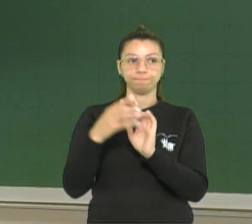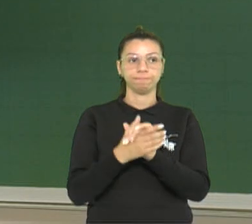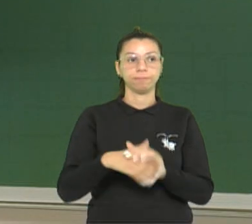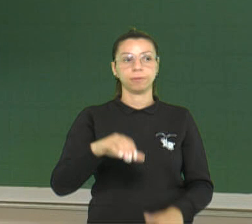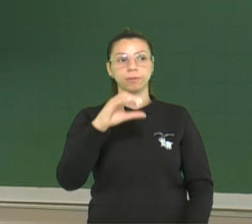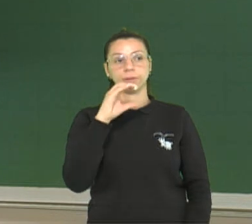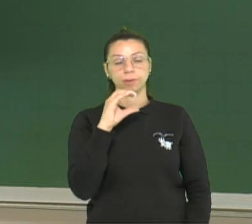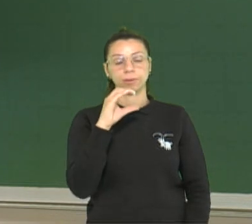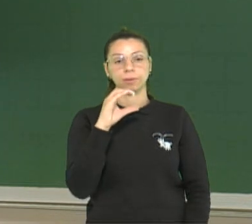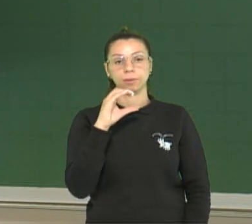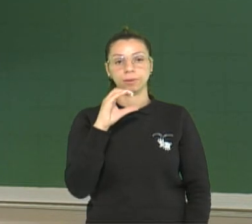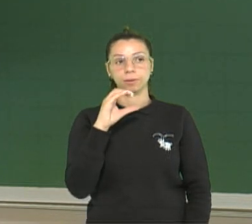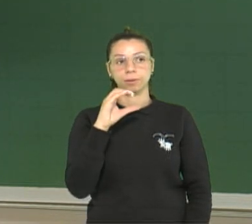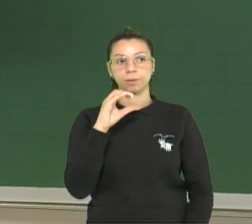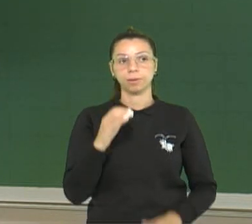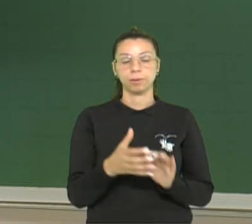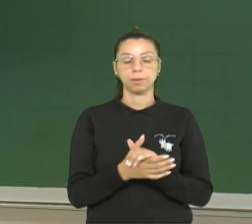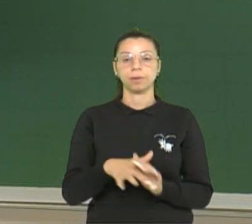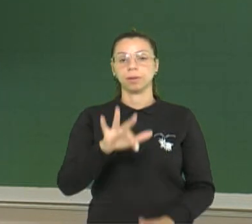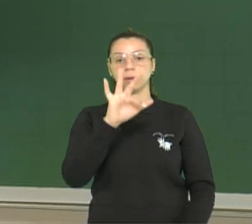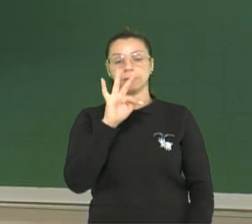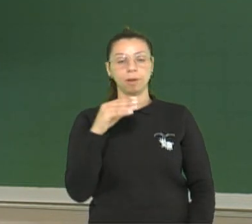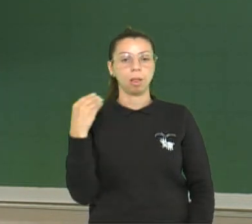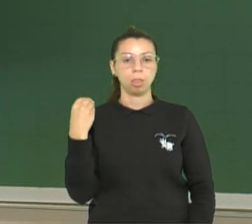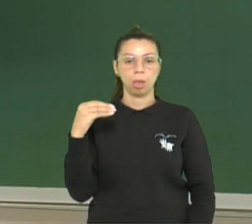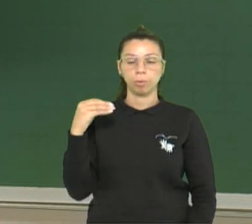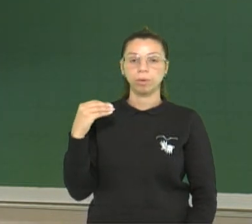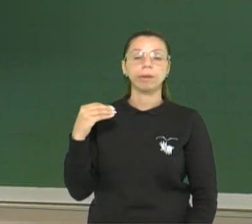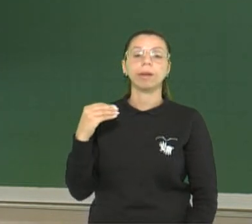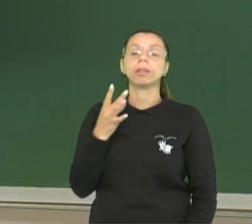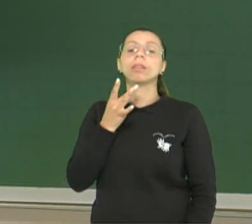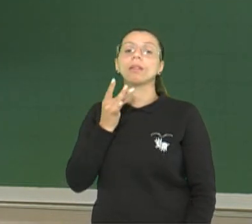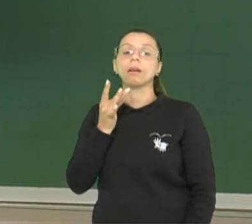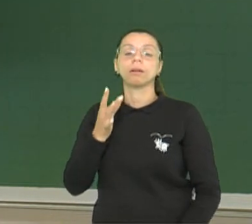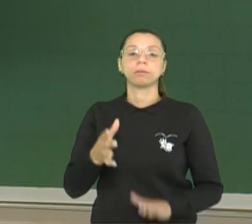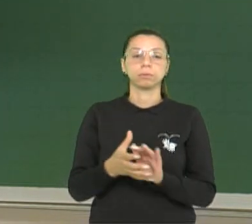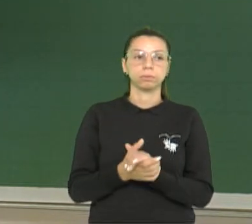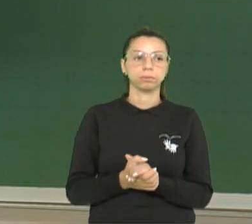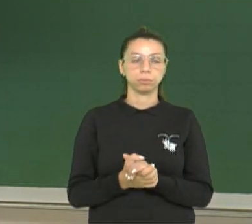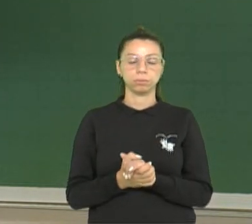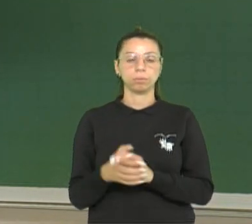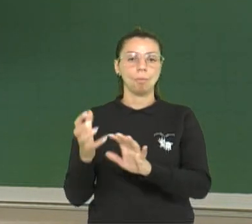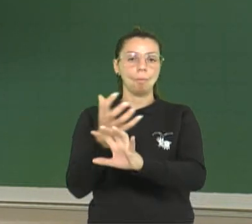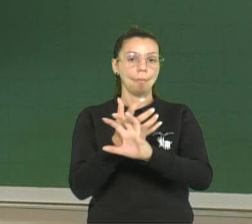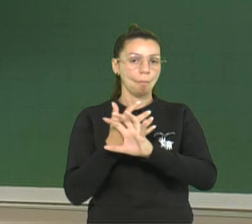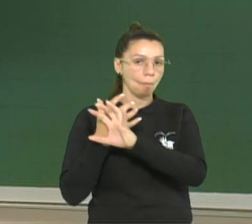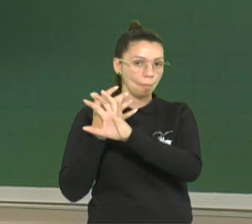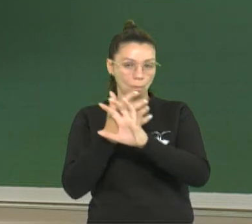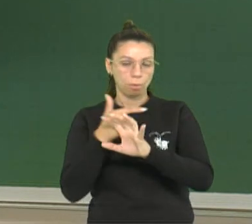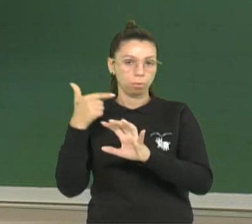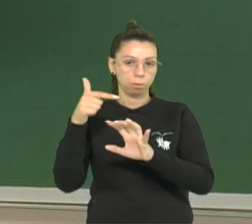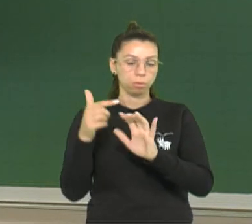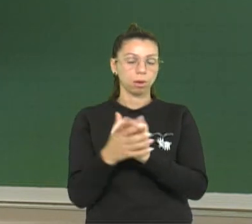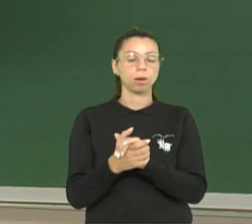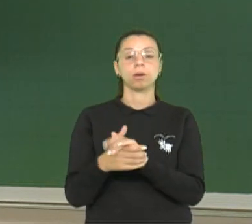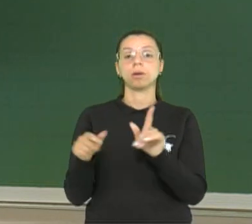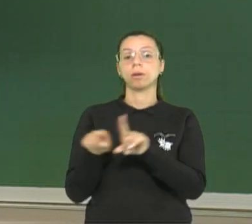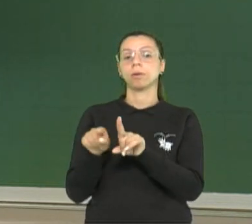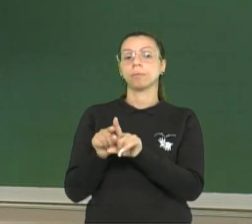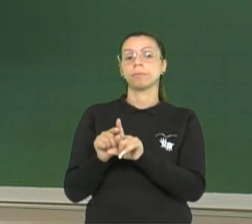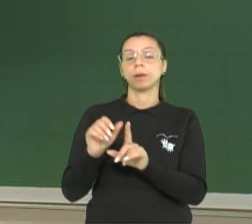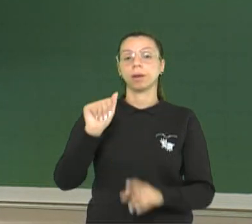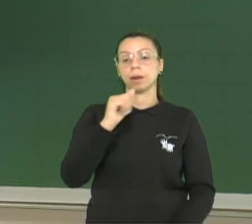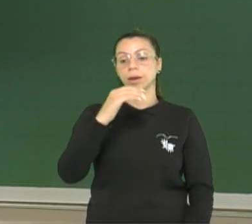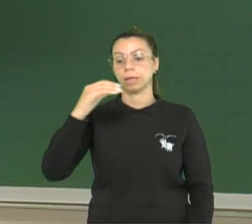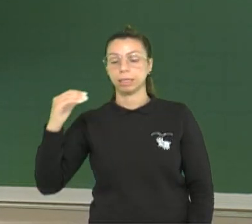clima temperado, F, sem estação seca, e o A sendo verão quente, verão com altas